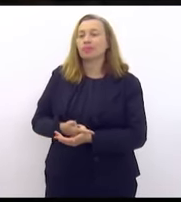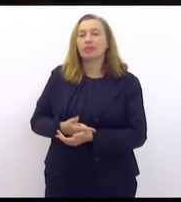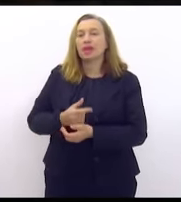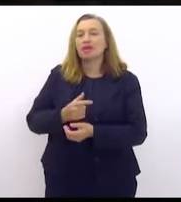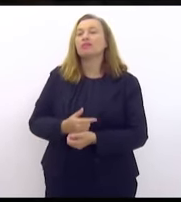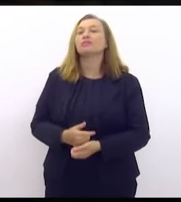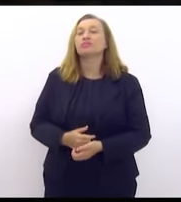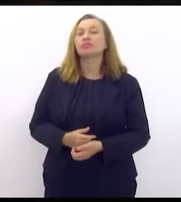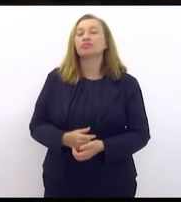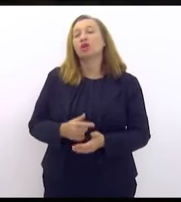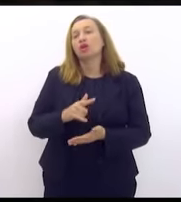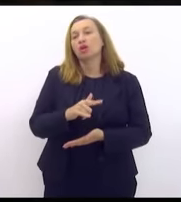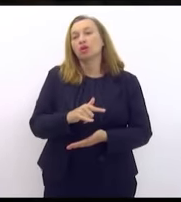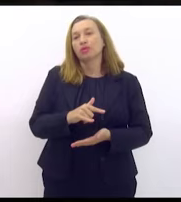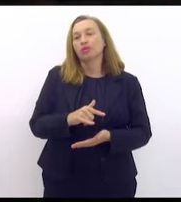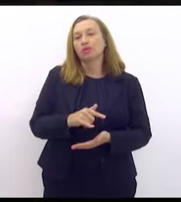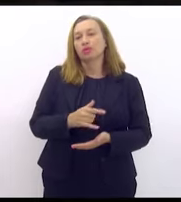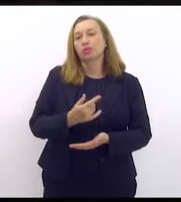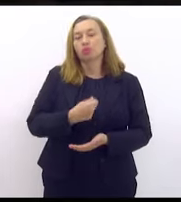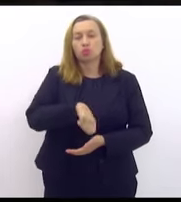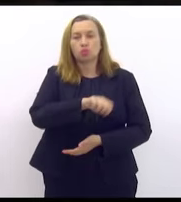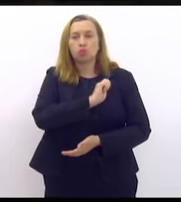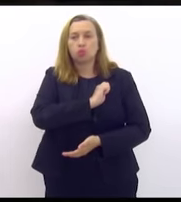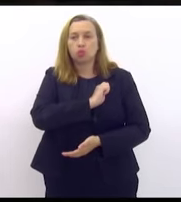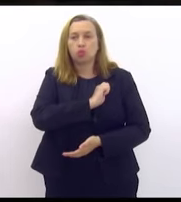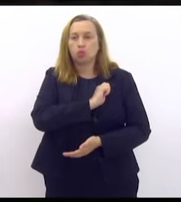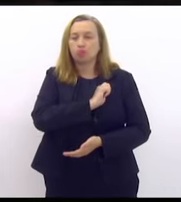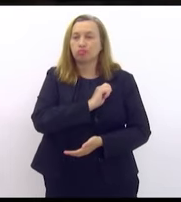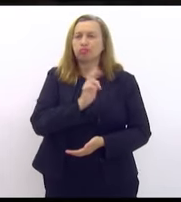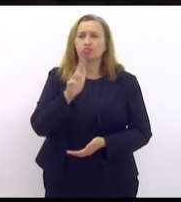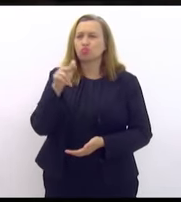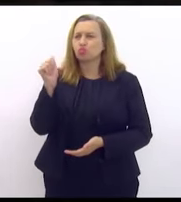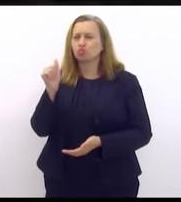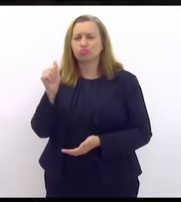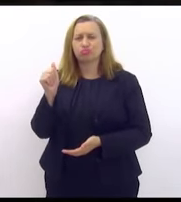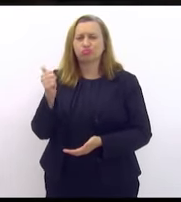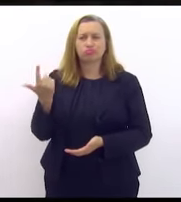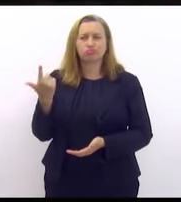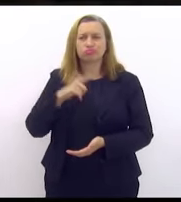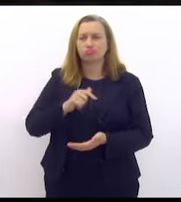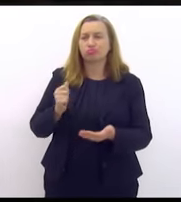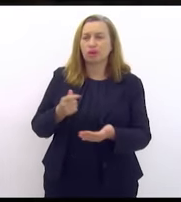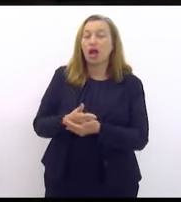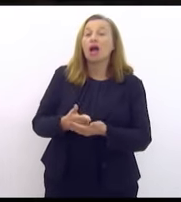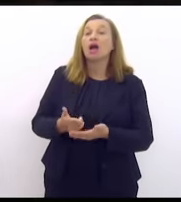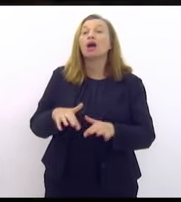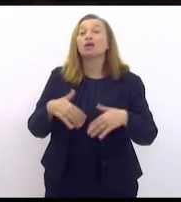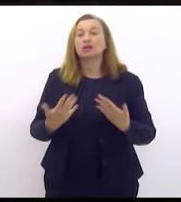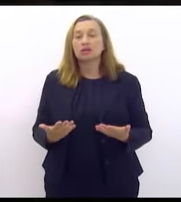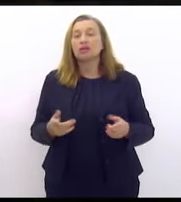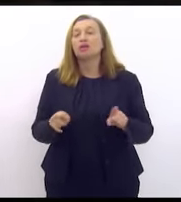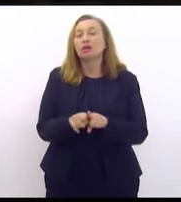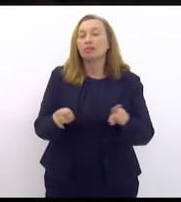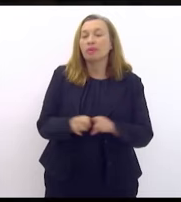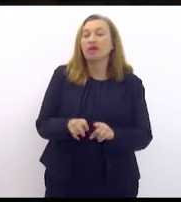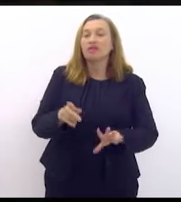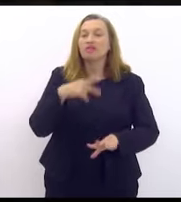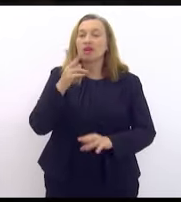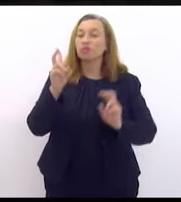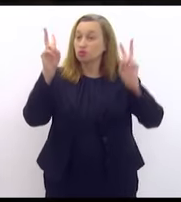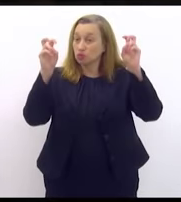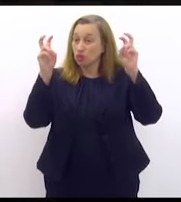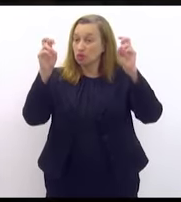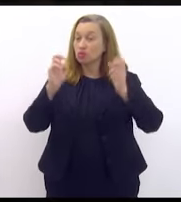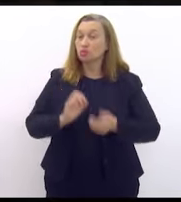recuperação fiscal jamais poderá ter êxito. Também levamos a questão